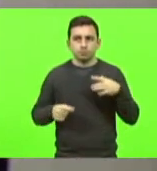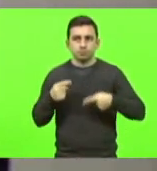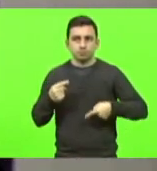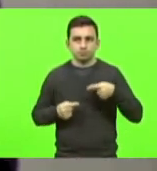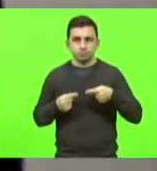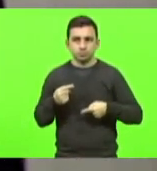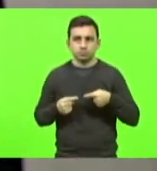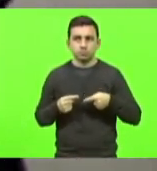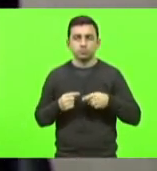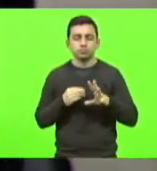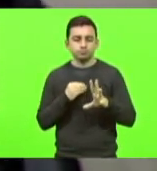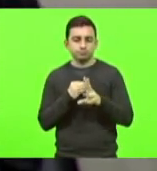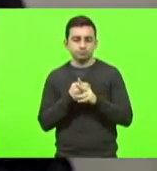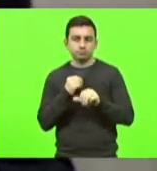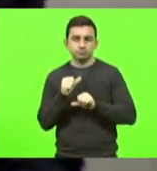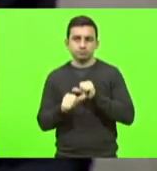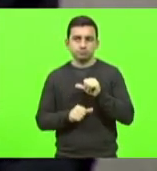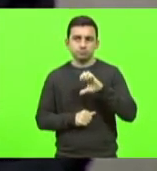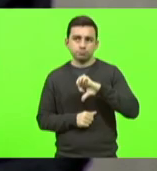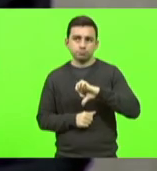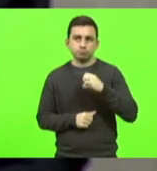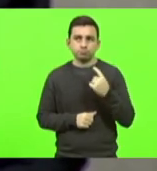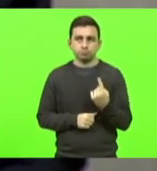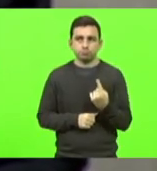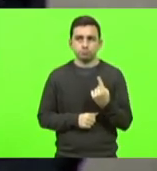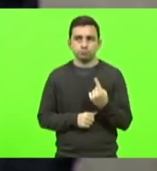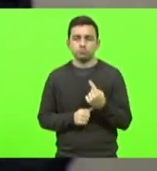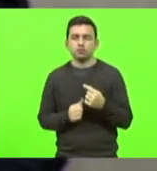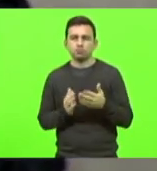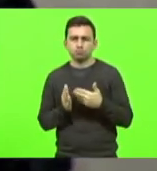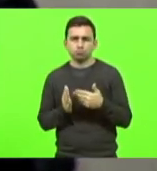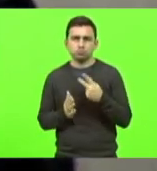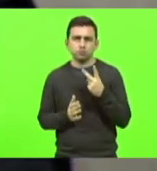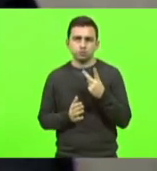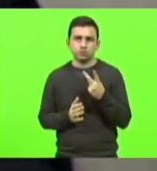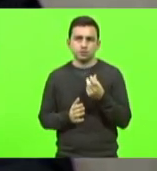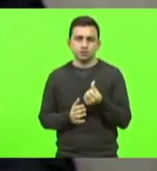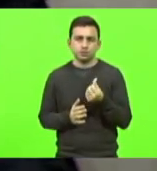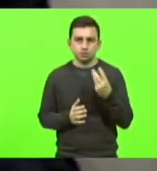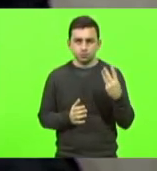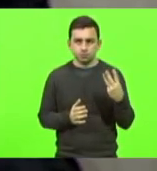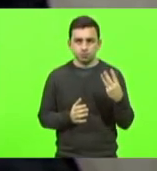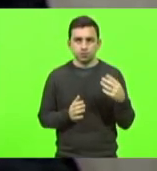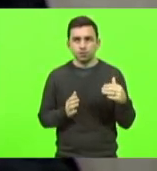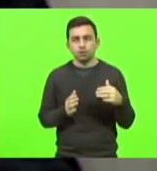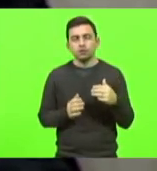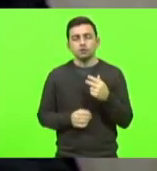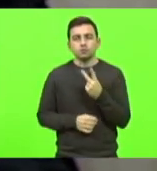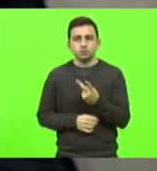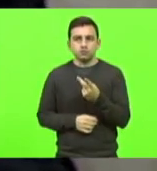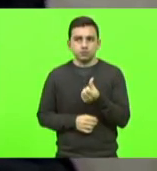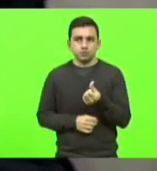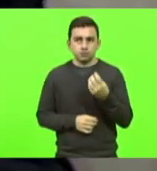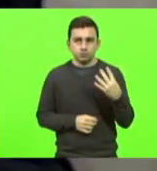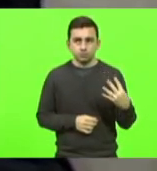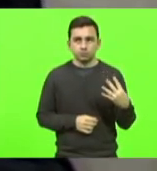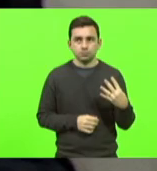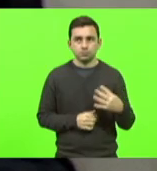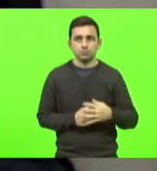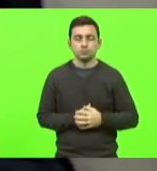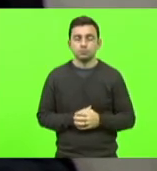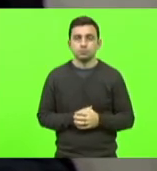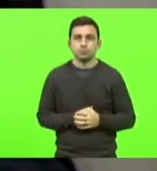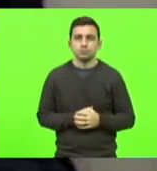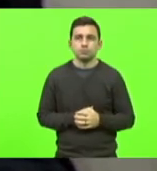em plenário da emenda modificativa 91 de folhas 263 264 E